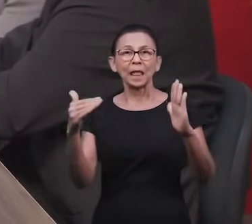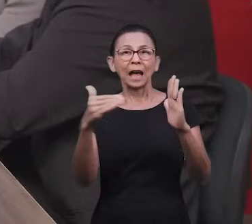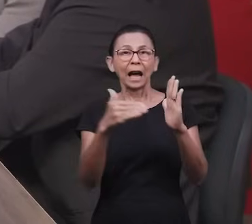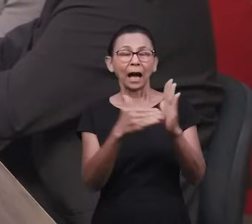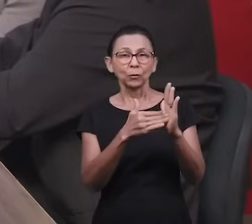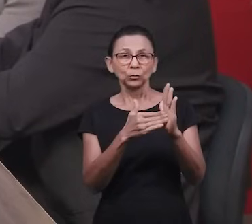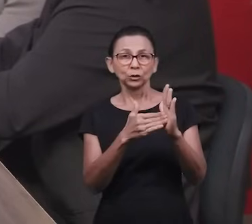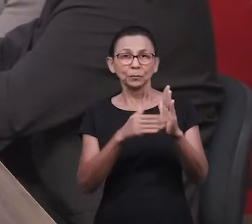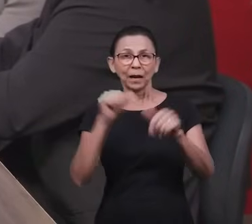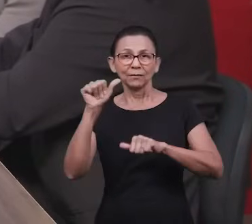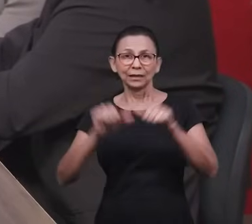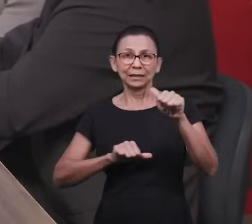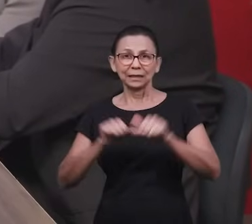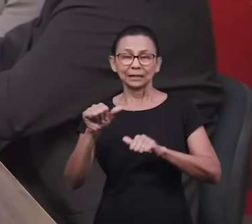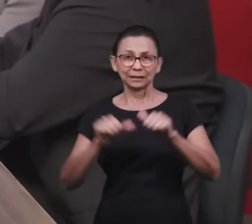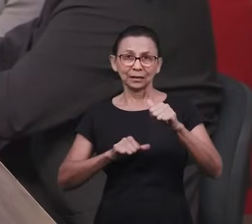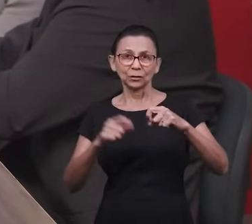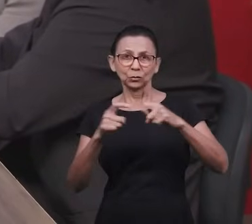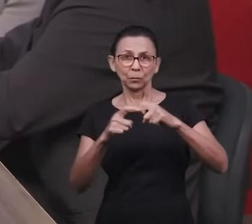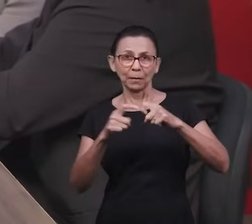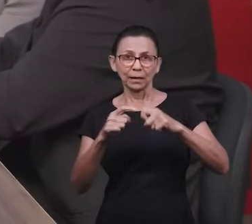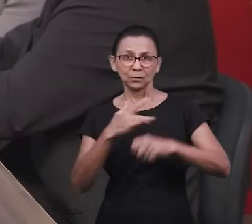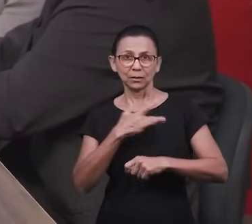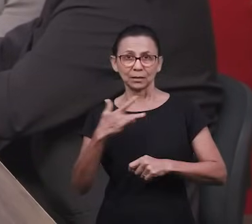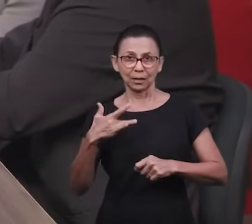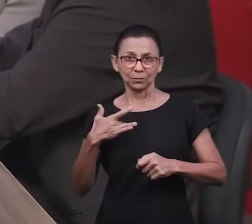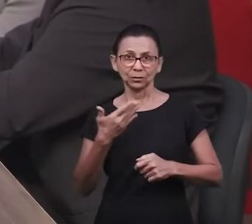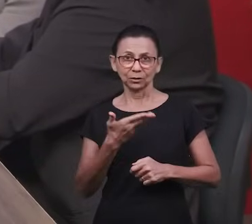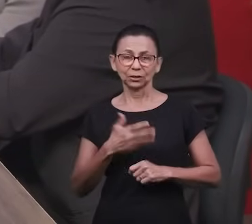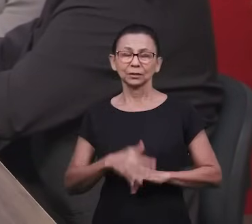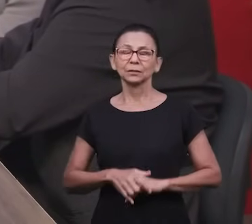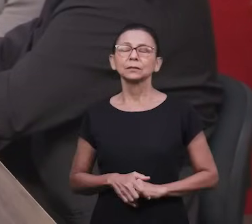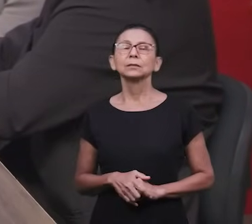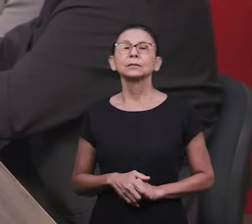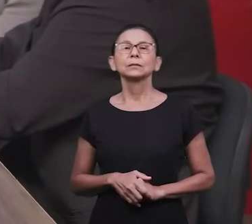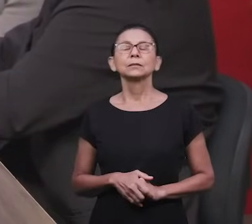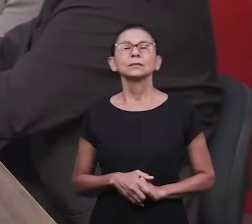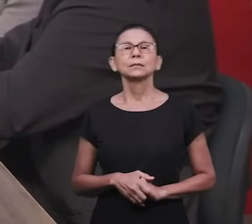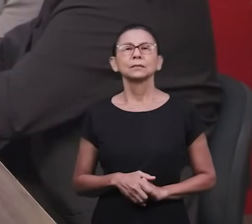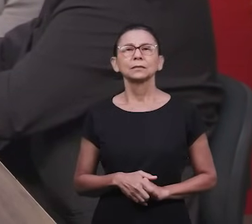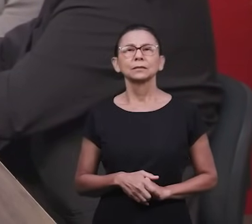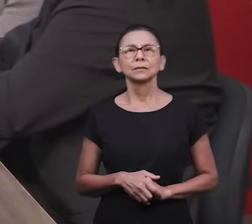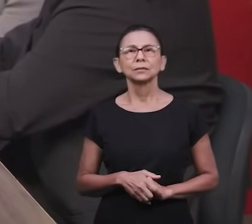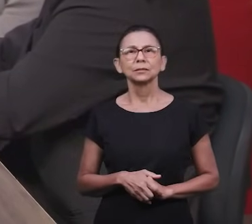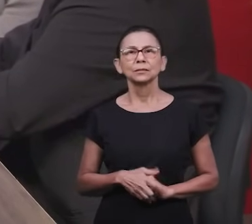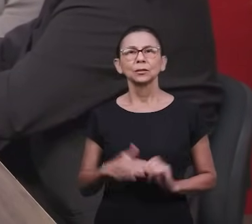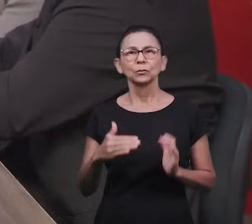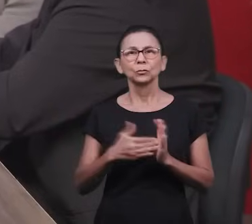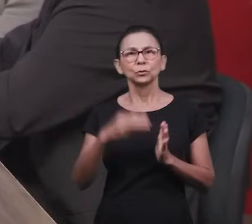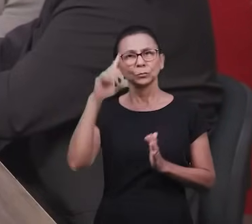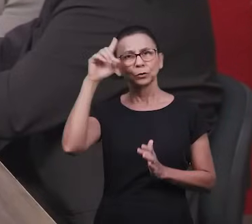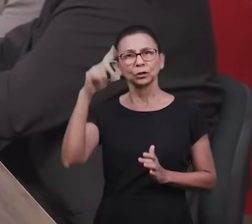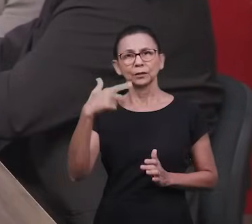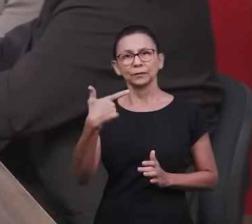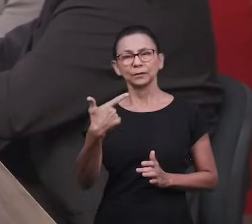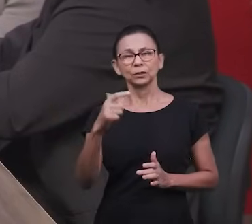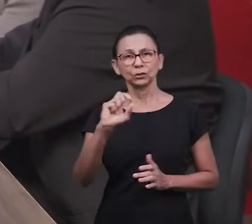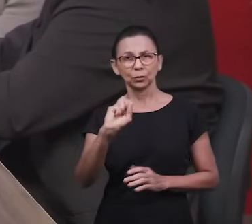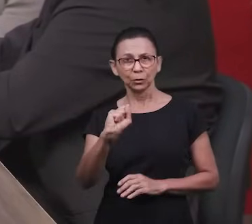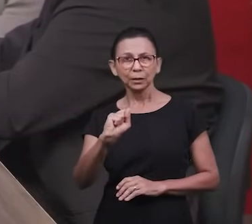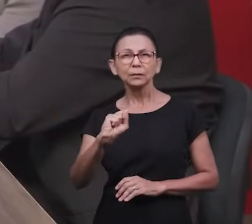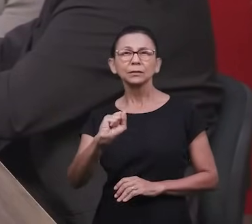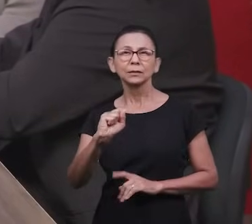ficou marcada a última perícia dela, se não me engano, dia 28, ficou marcado, o último